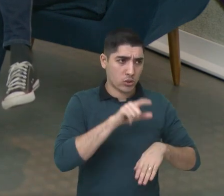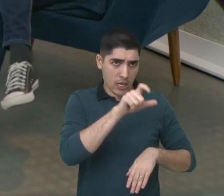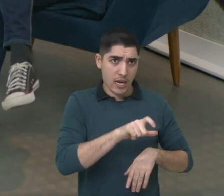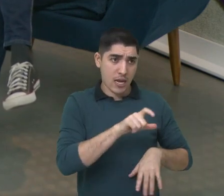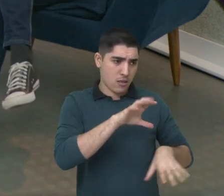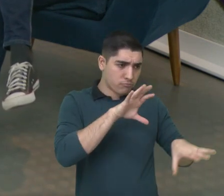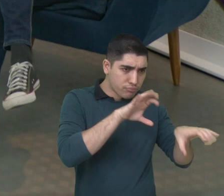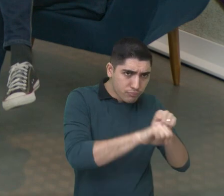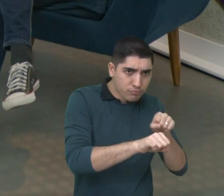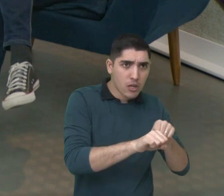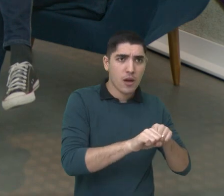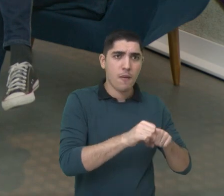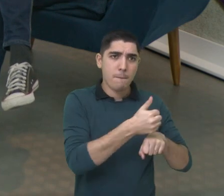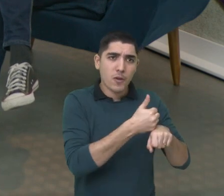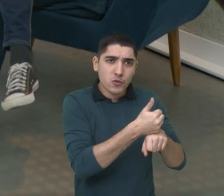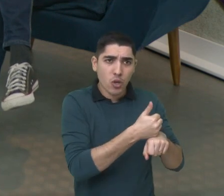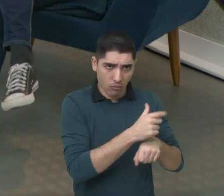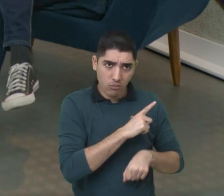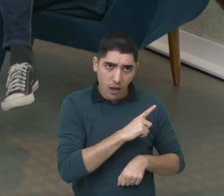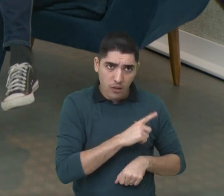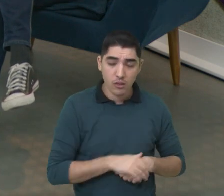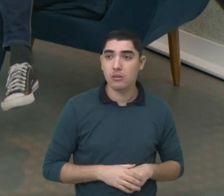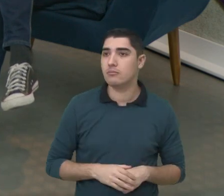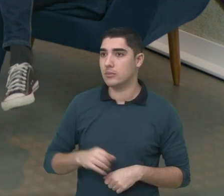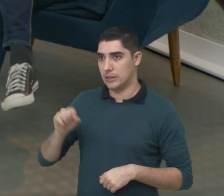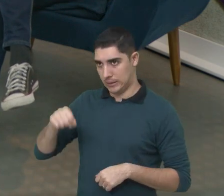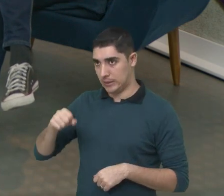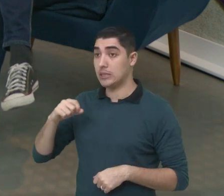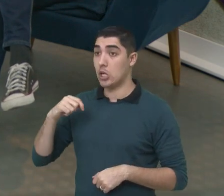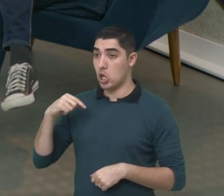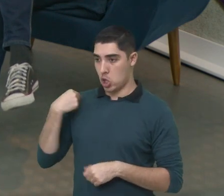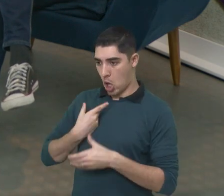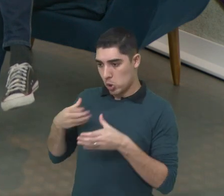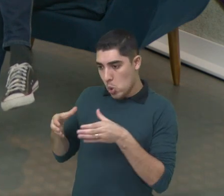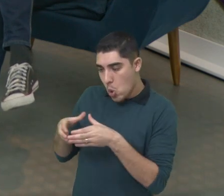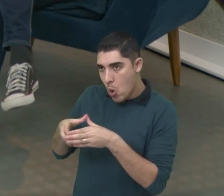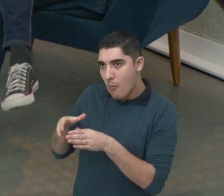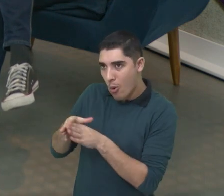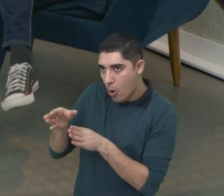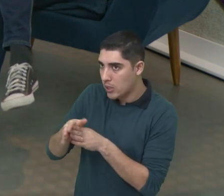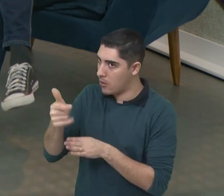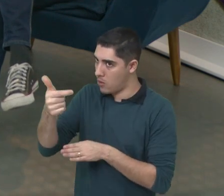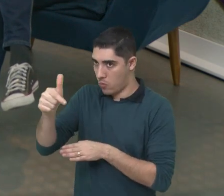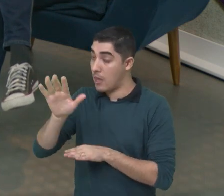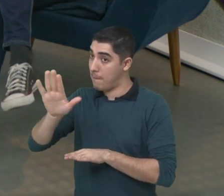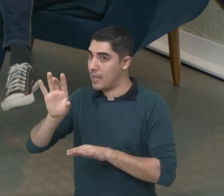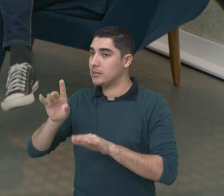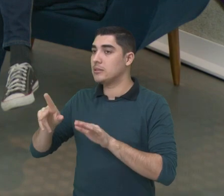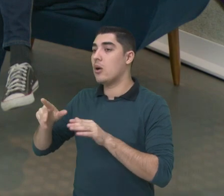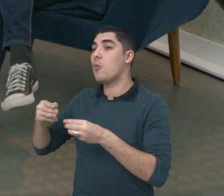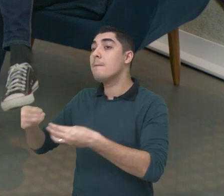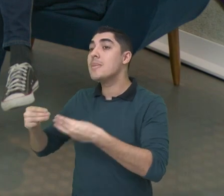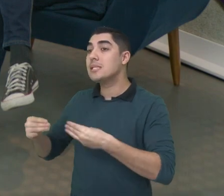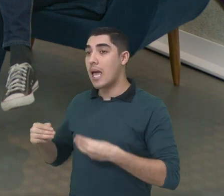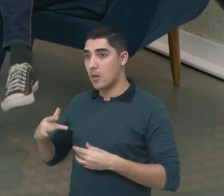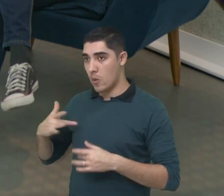para se tornar um corretor de imóveis? Tem, nós temos vários, nós não, o Conselho não tem, porque é do Ministério da Educação, é o técnico